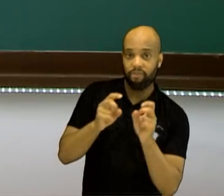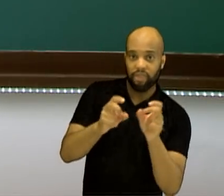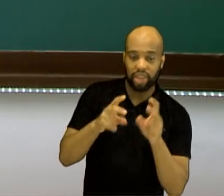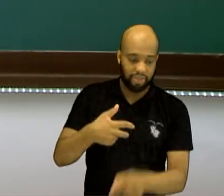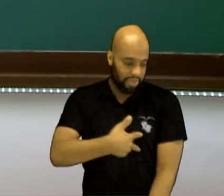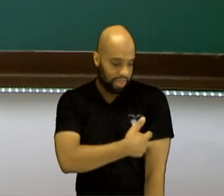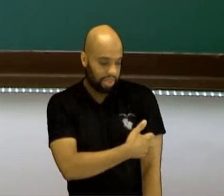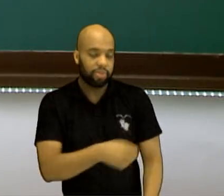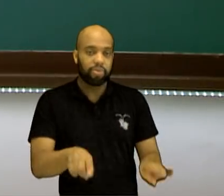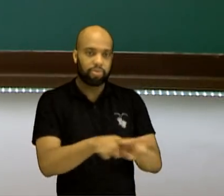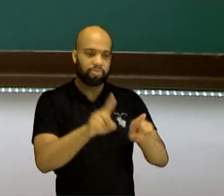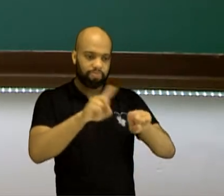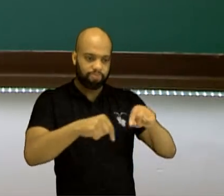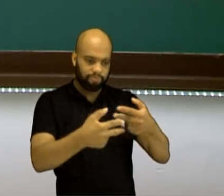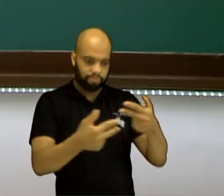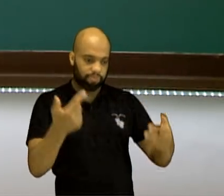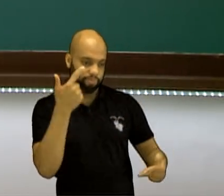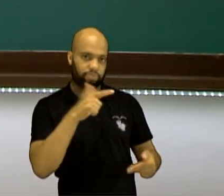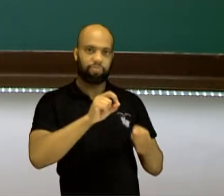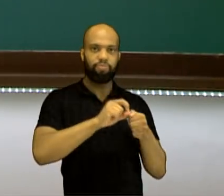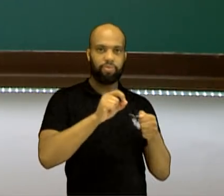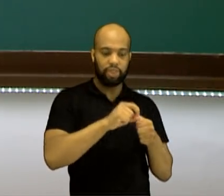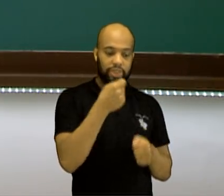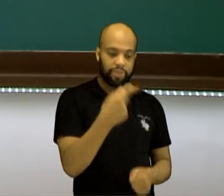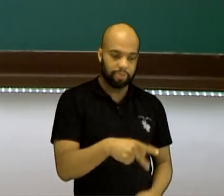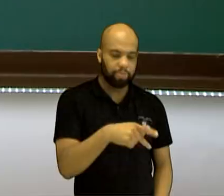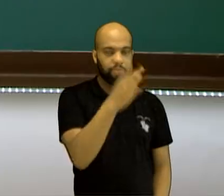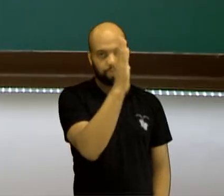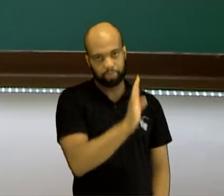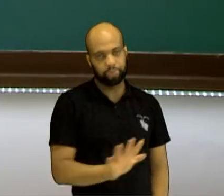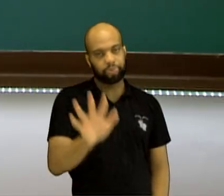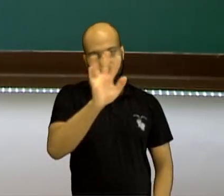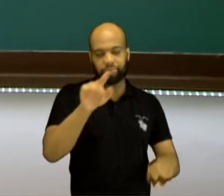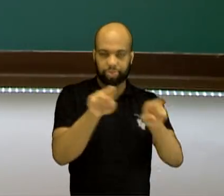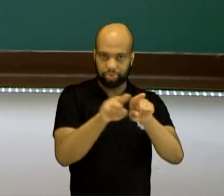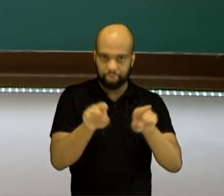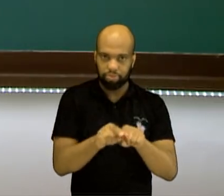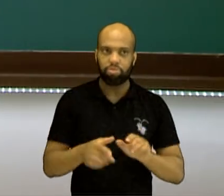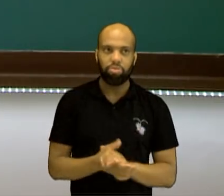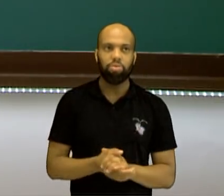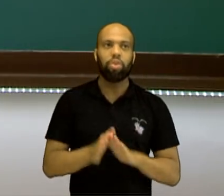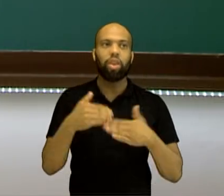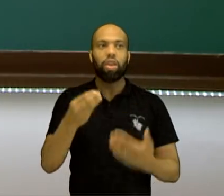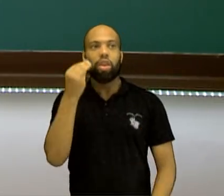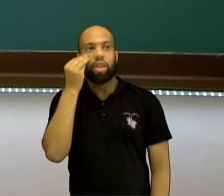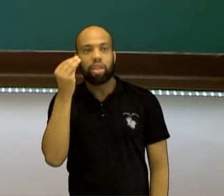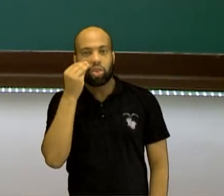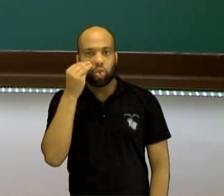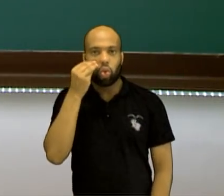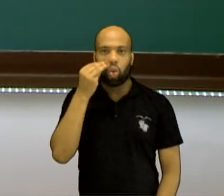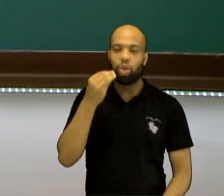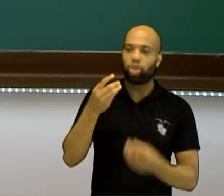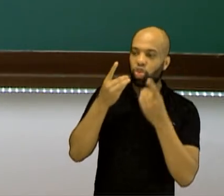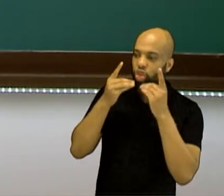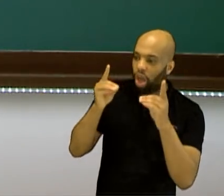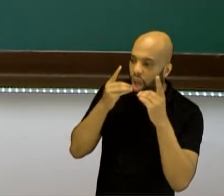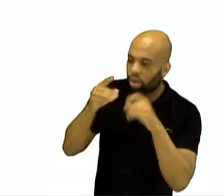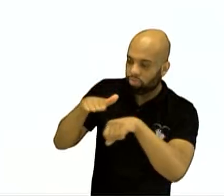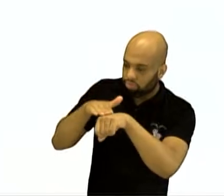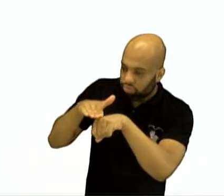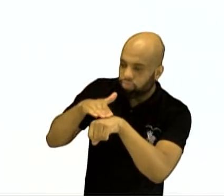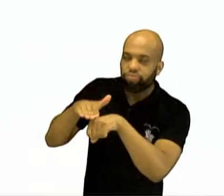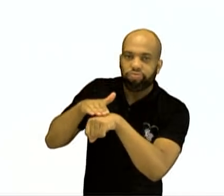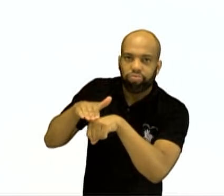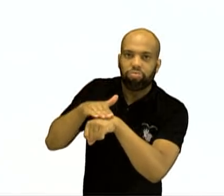insumos, matéria-prima, para que a gente produzisse aqui no território brasileiro. Então foi a busca pelo diálogo, né? E